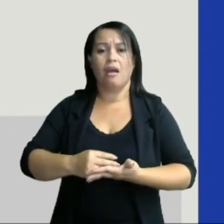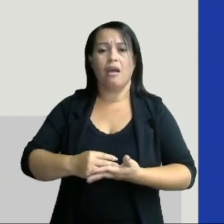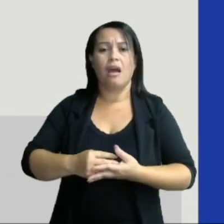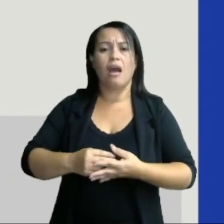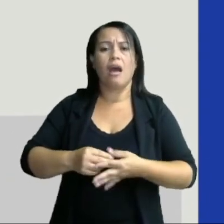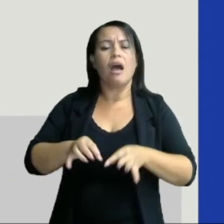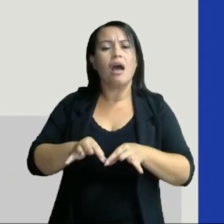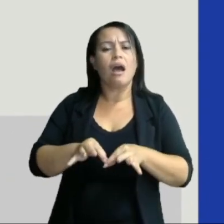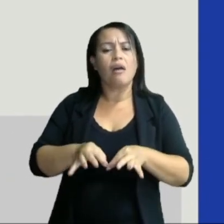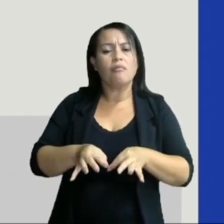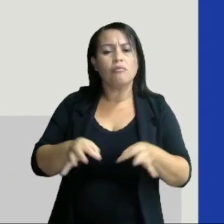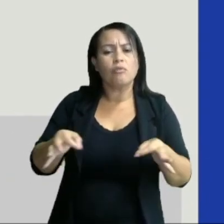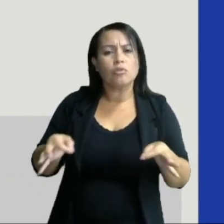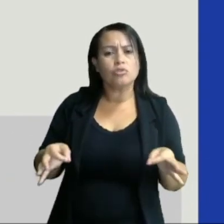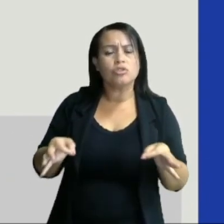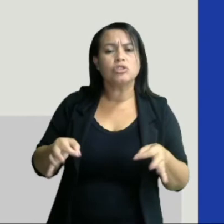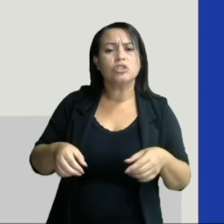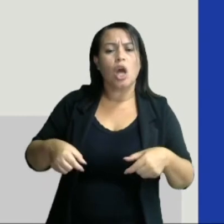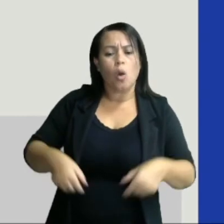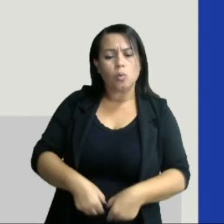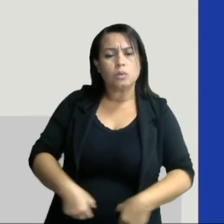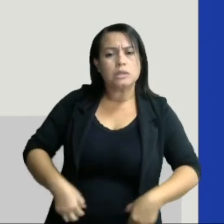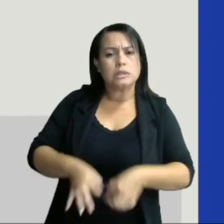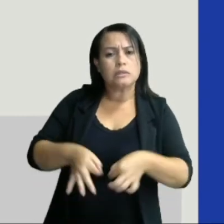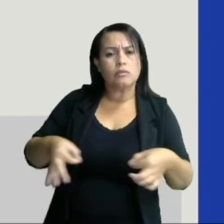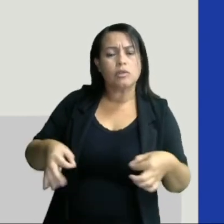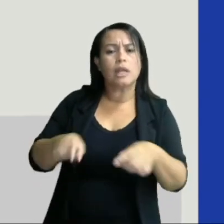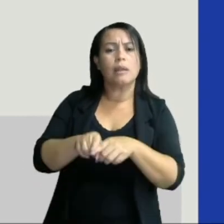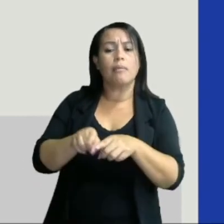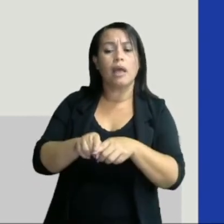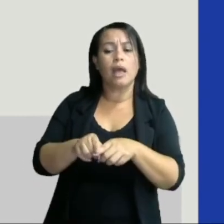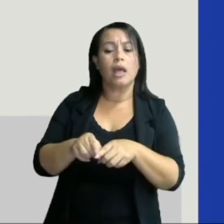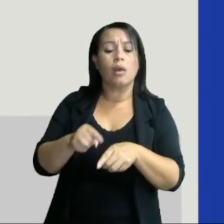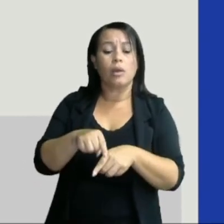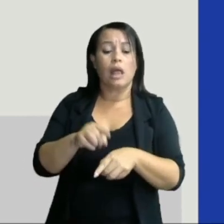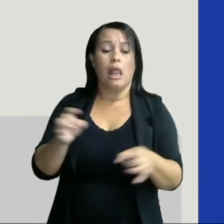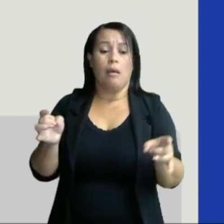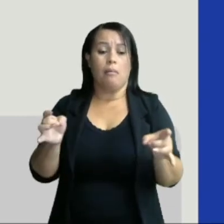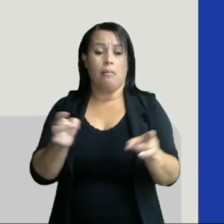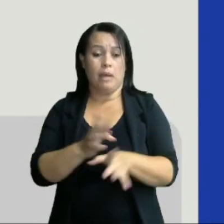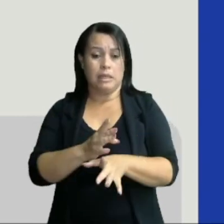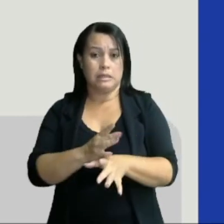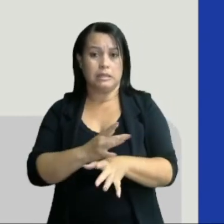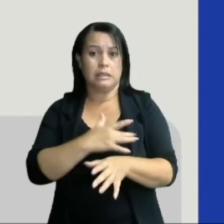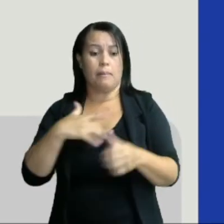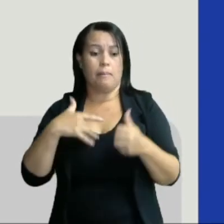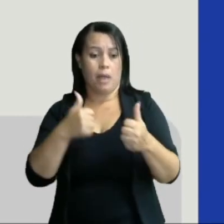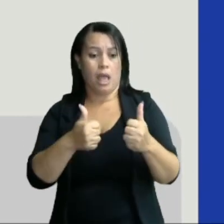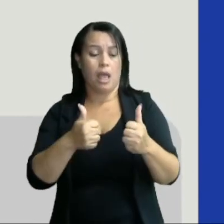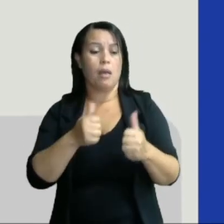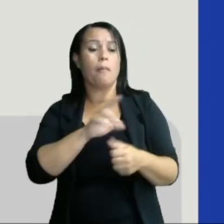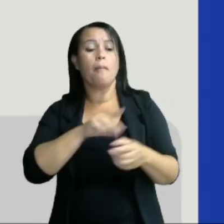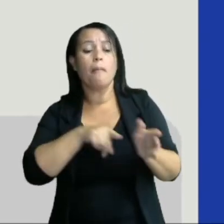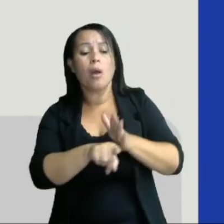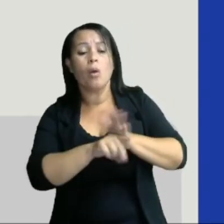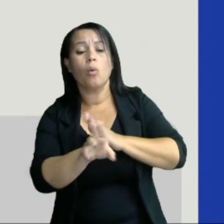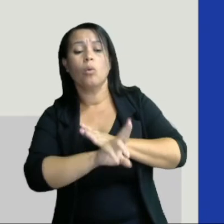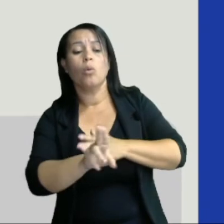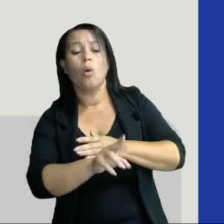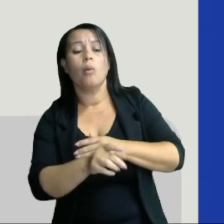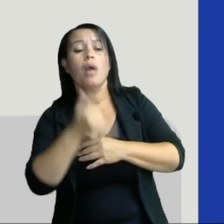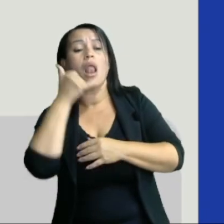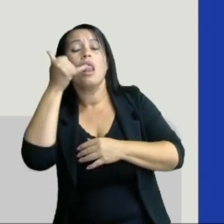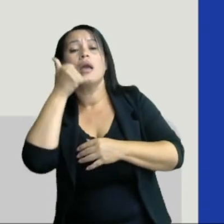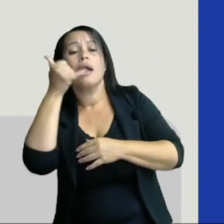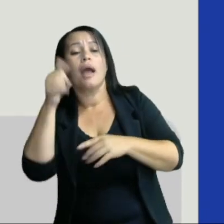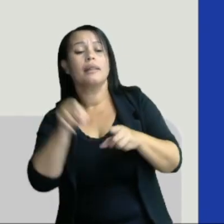dela e quando essa crise passar, oferecer ajuda a ela, perguntar seu nome, alguém que ela possa ligar, chamar o serviço médico